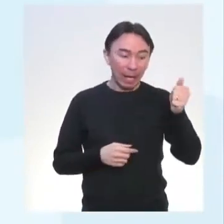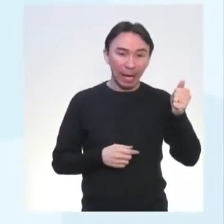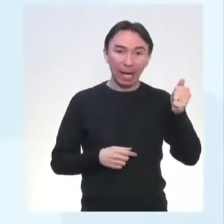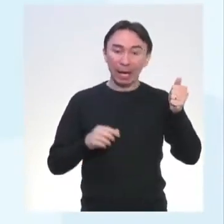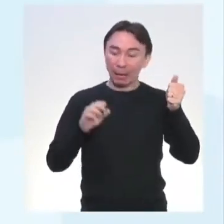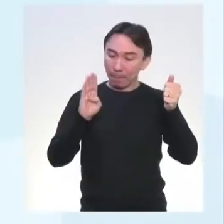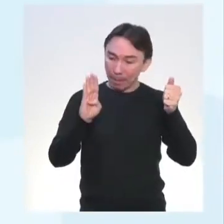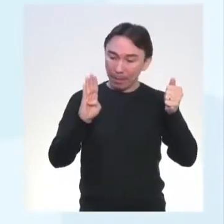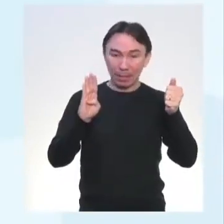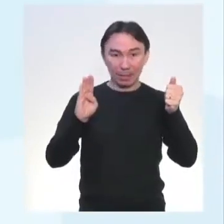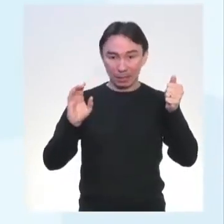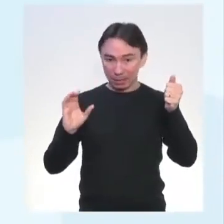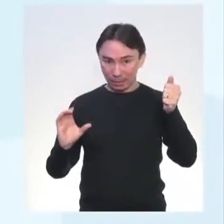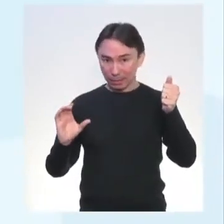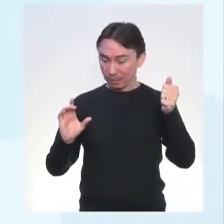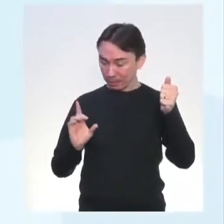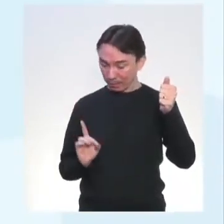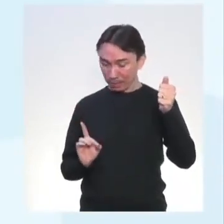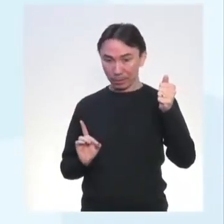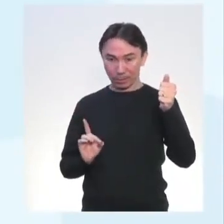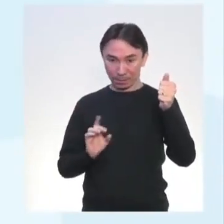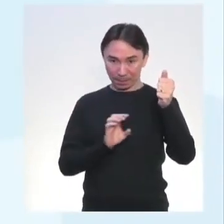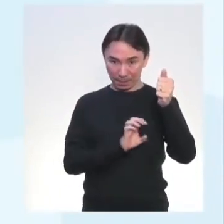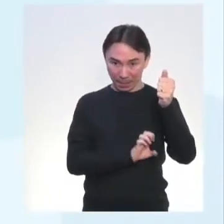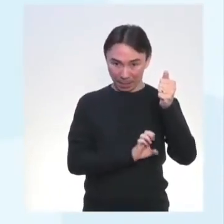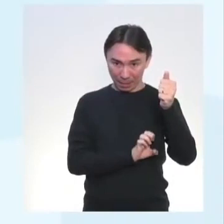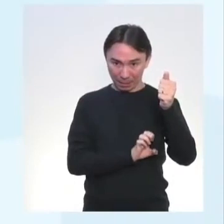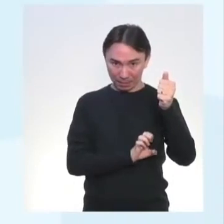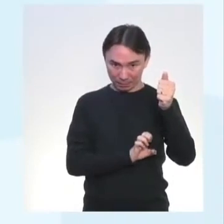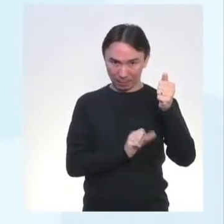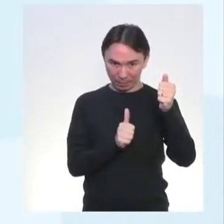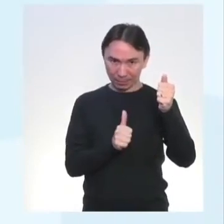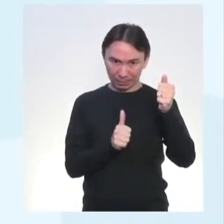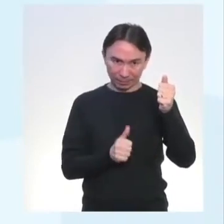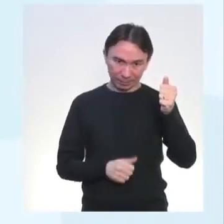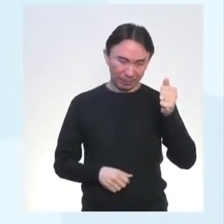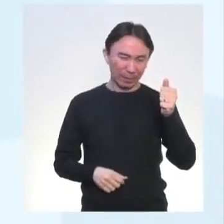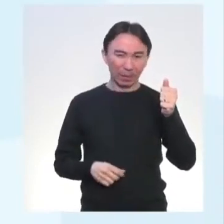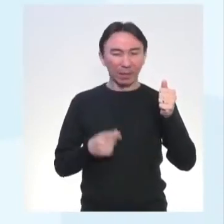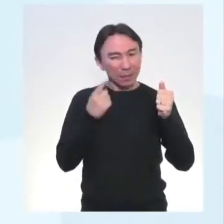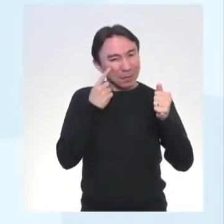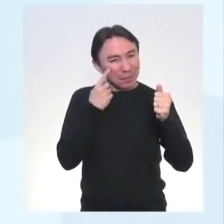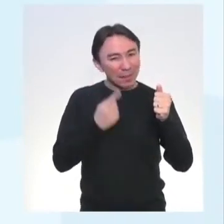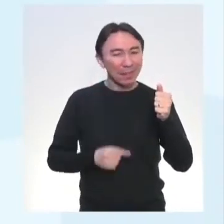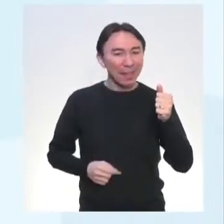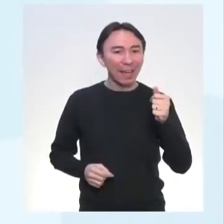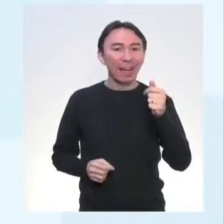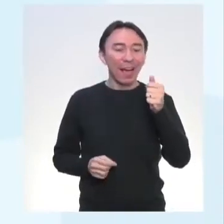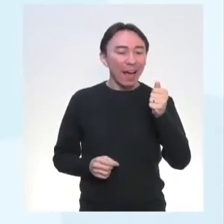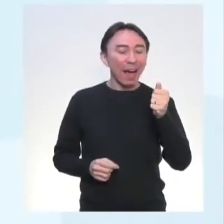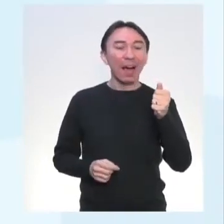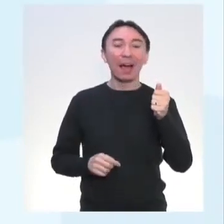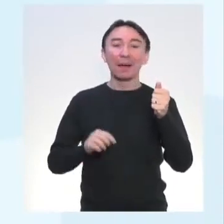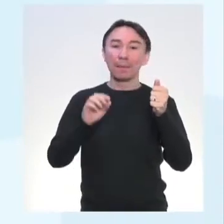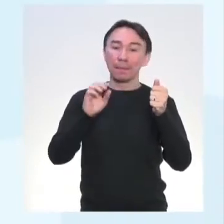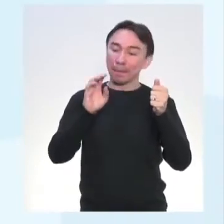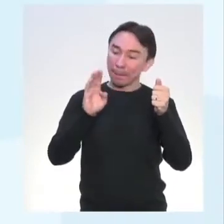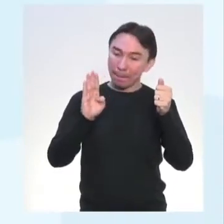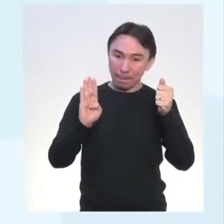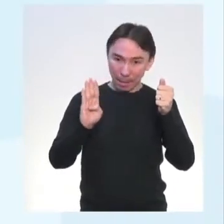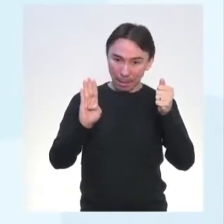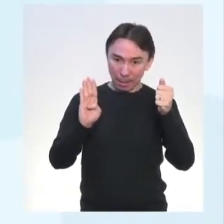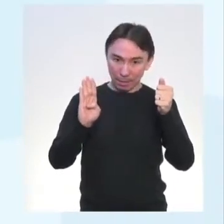B, C, D e E, estão caminhando no sentido horário, né? Do A para o E no sentido horário, começa no A lá em